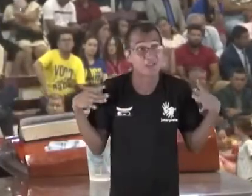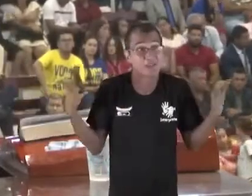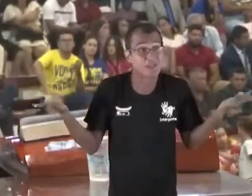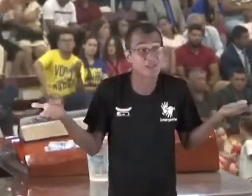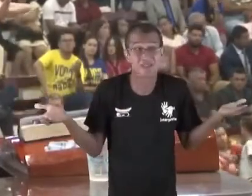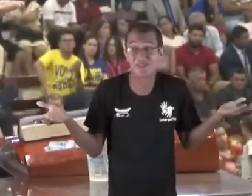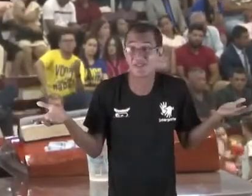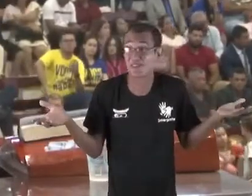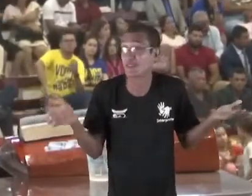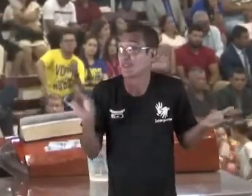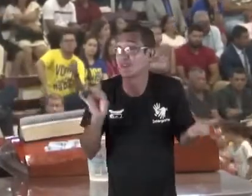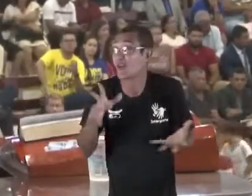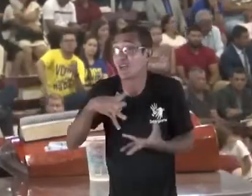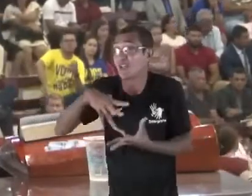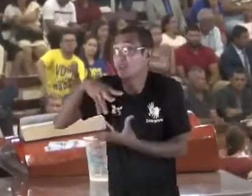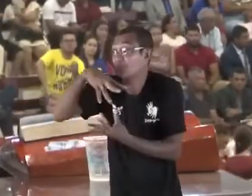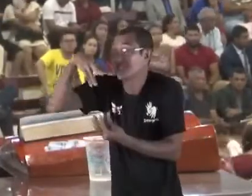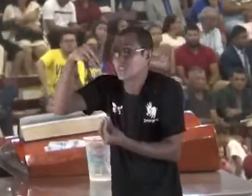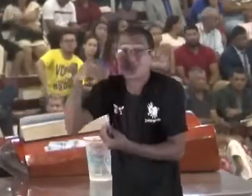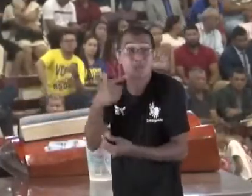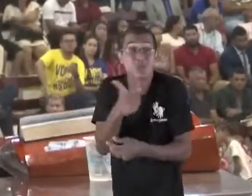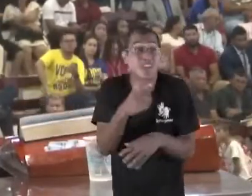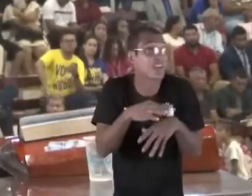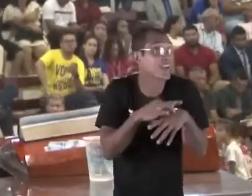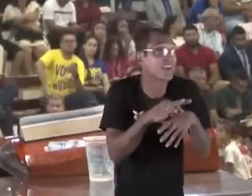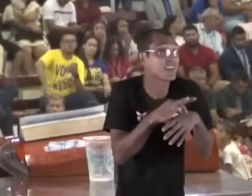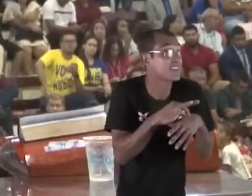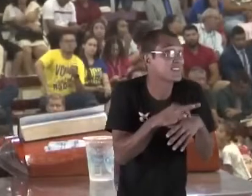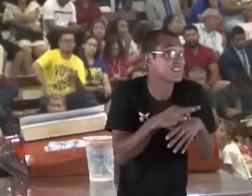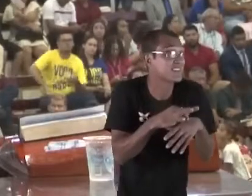Ele só tem Espírito.